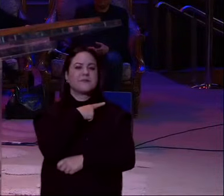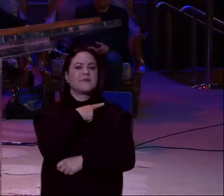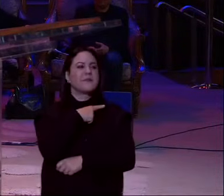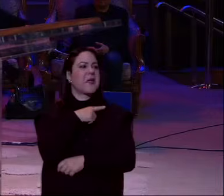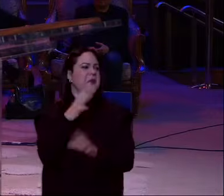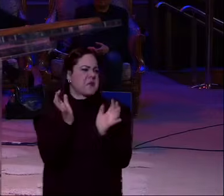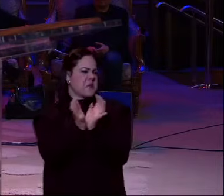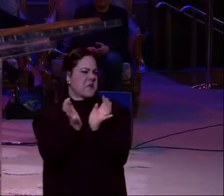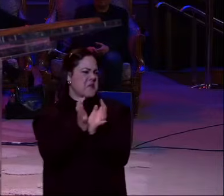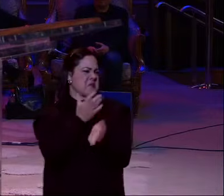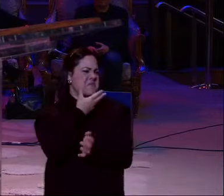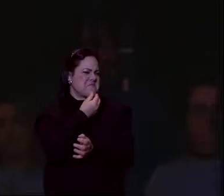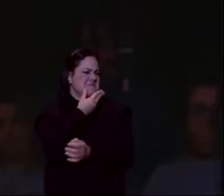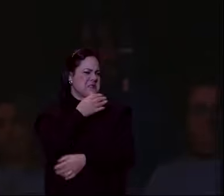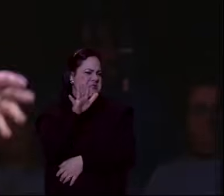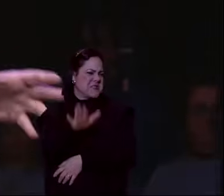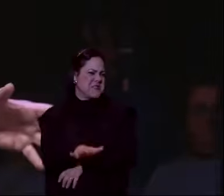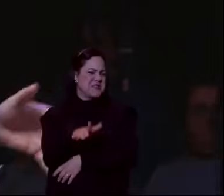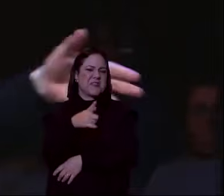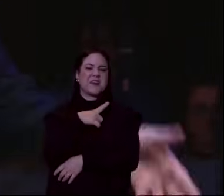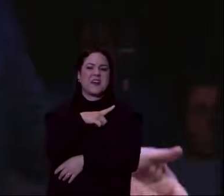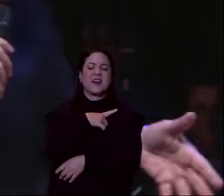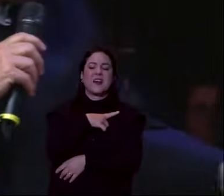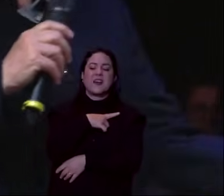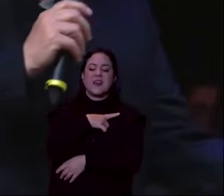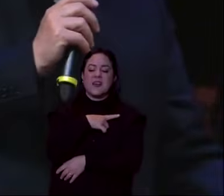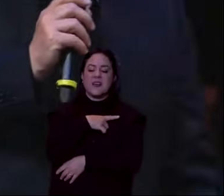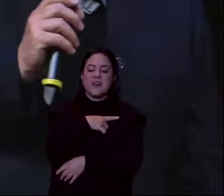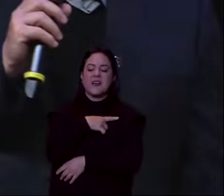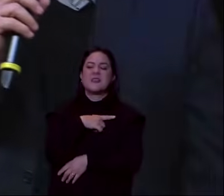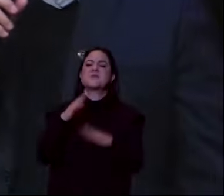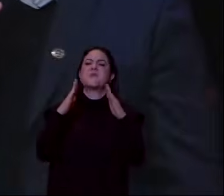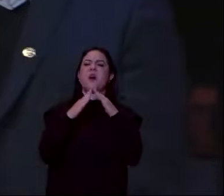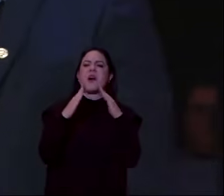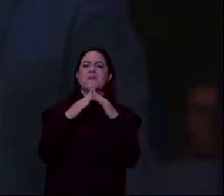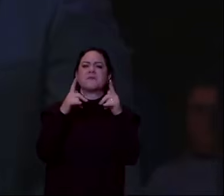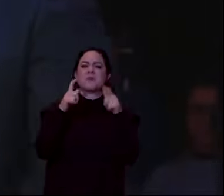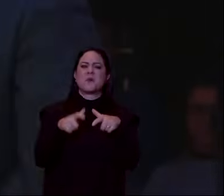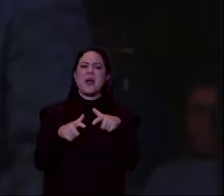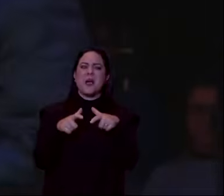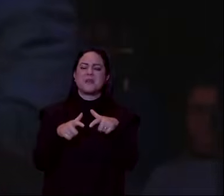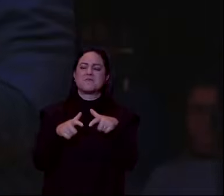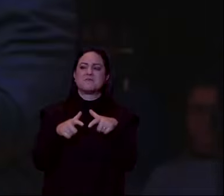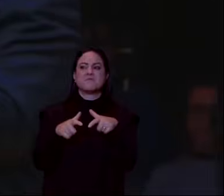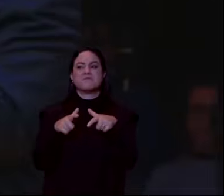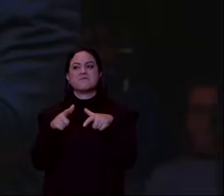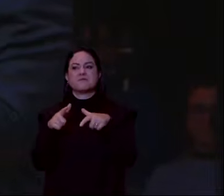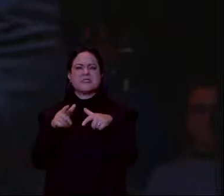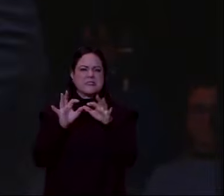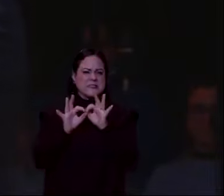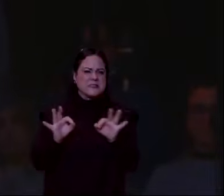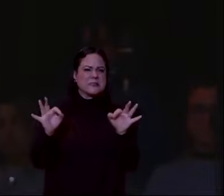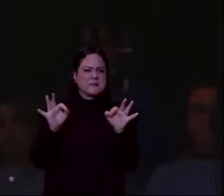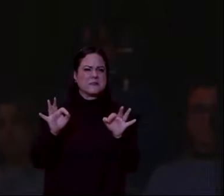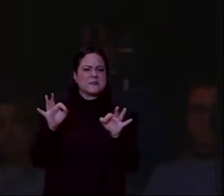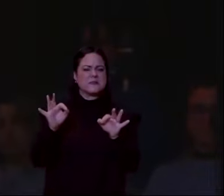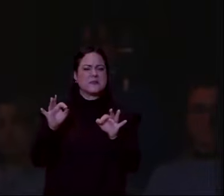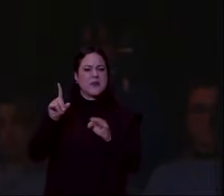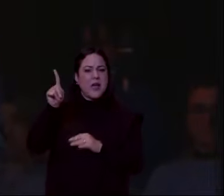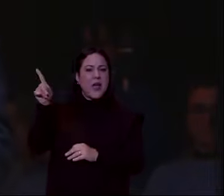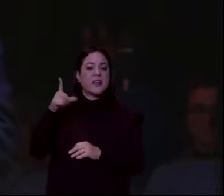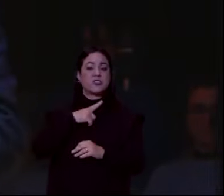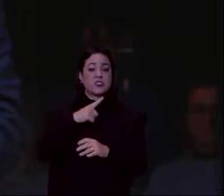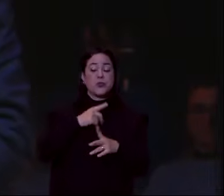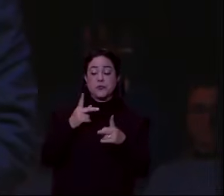de meninos. Esses meninos moravam no Mocó, aqui da cidade de Curitiba, e eles receberam a visitação de um grupo